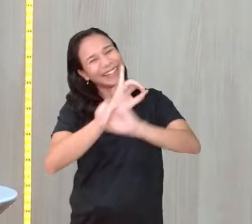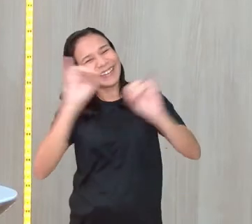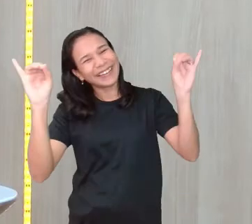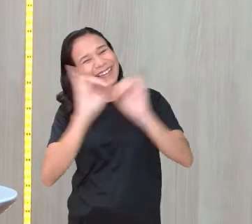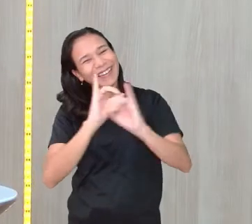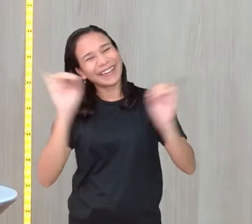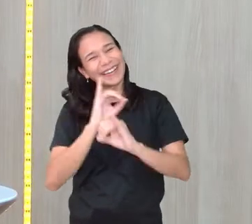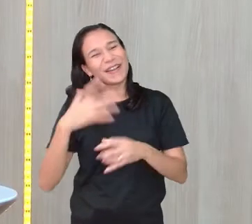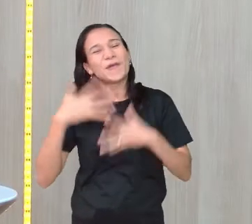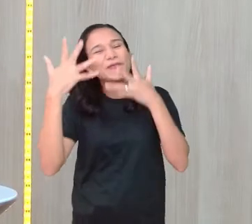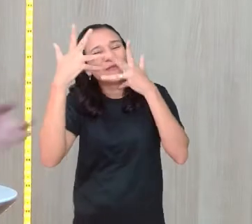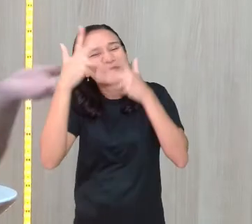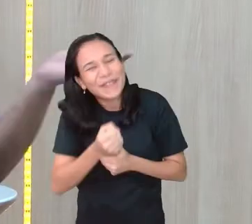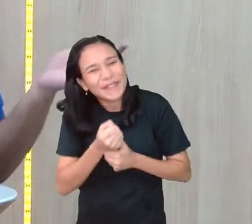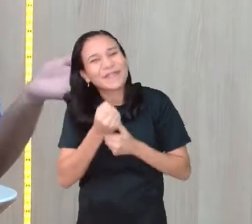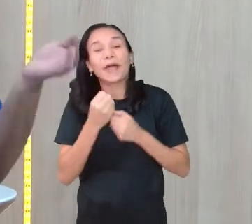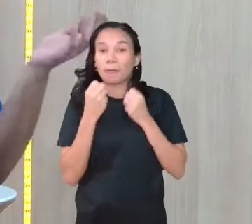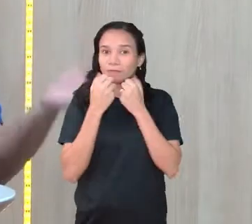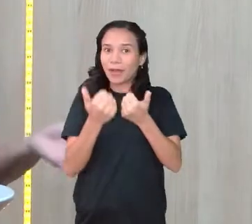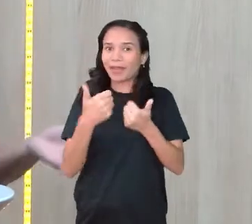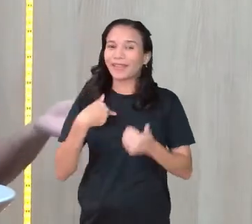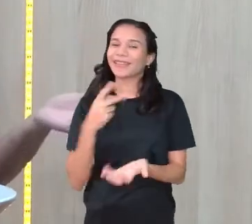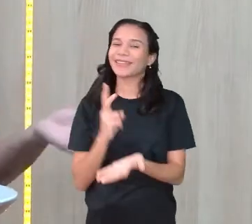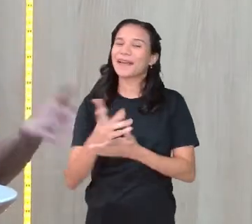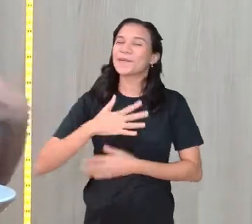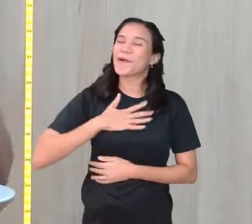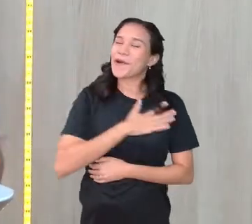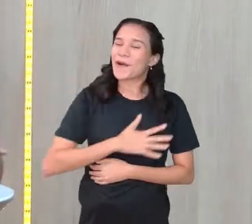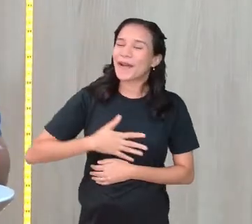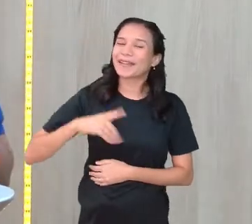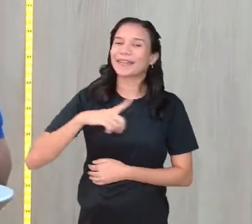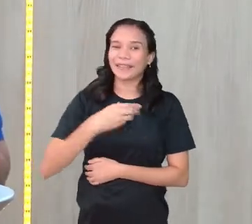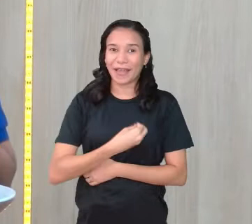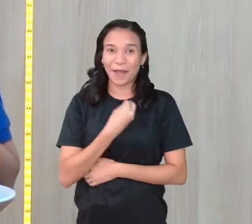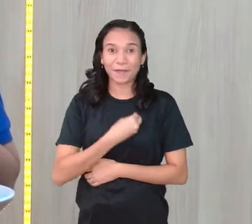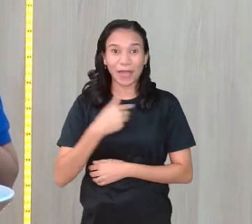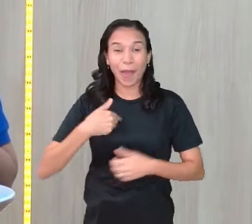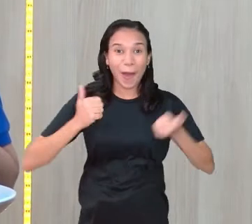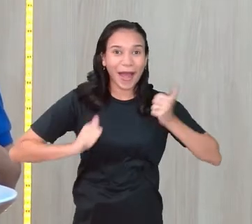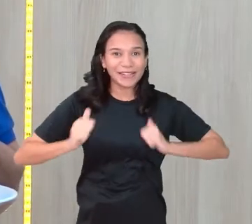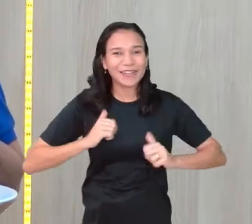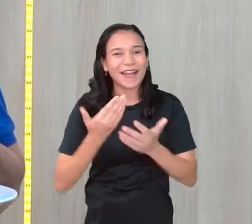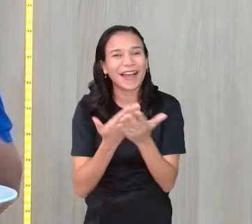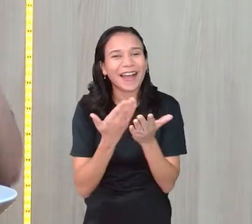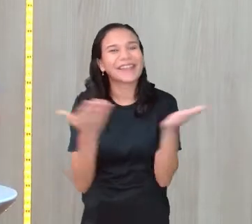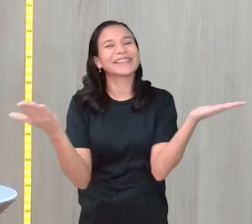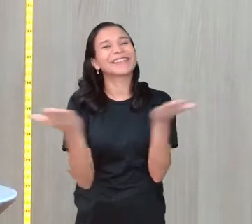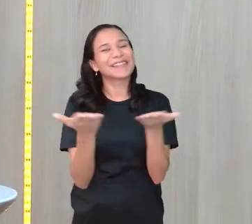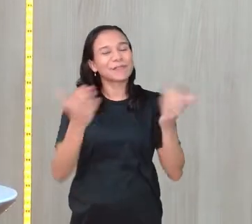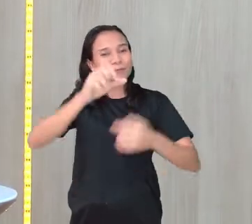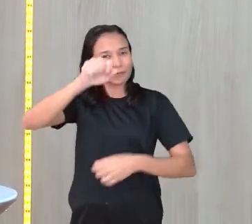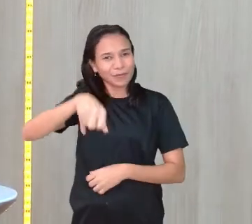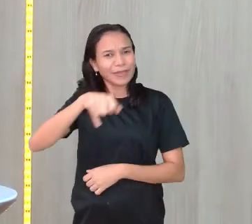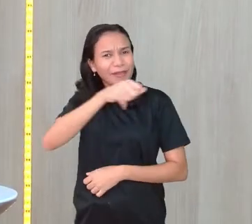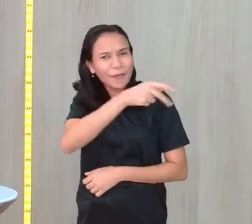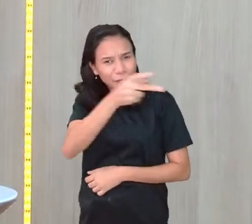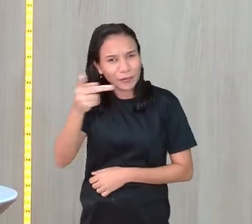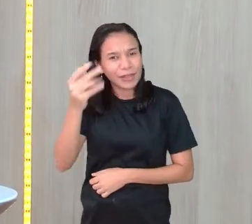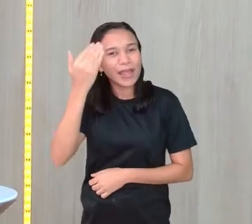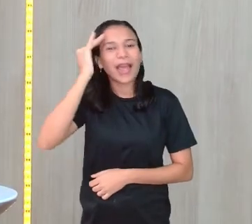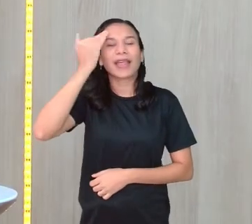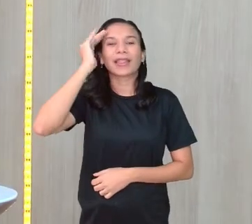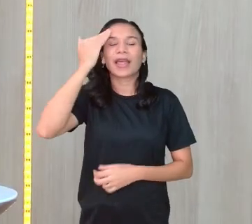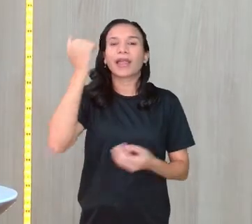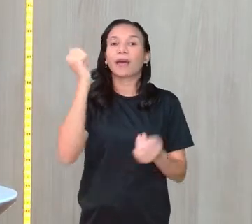Olá, lindezas, tudo bem? Como sempre, é um prazer estar aqui. Estou ansiosíssima para a aula de hoje e vocês vão entender